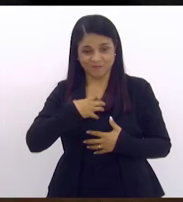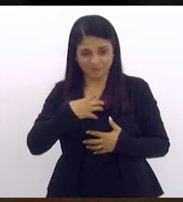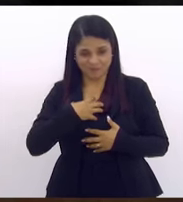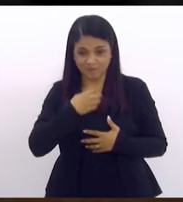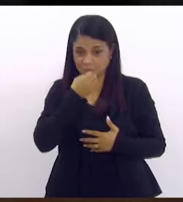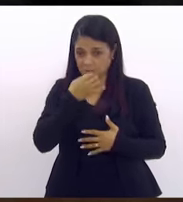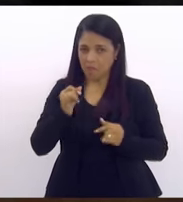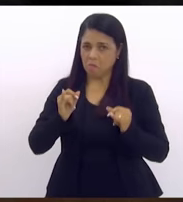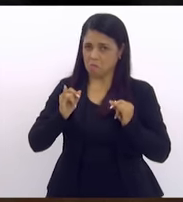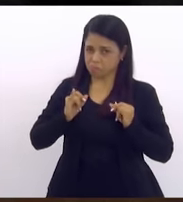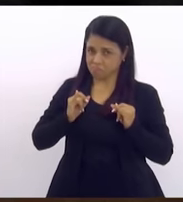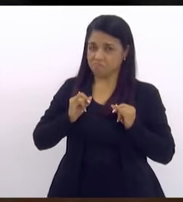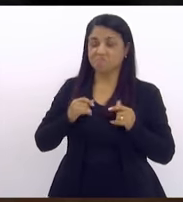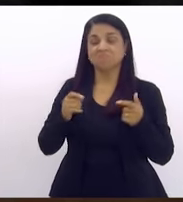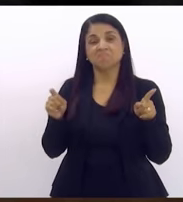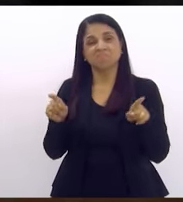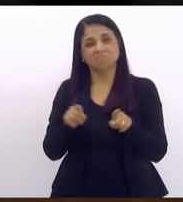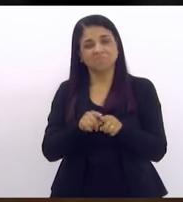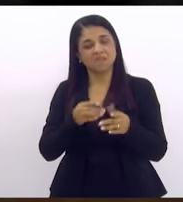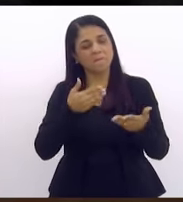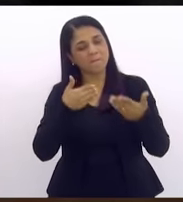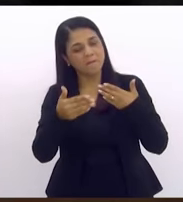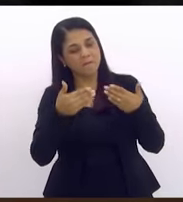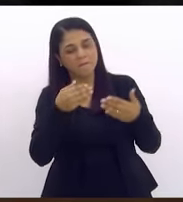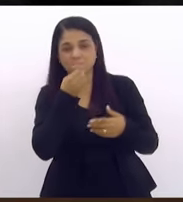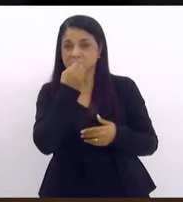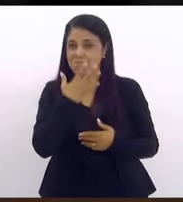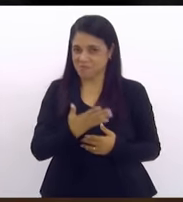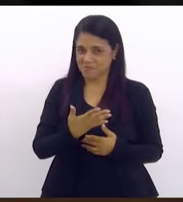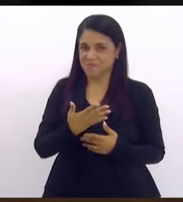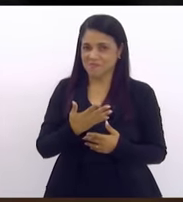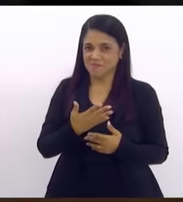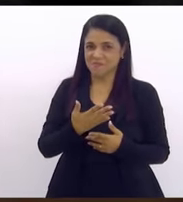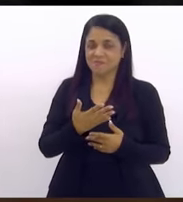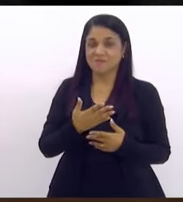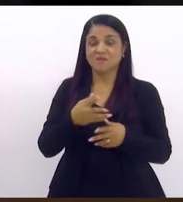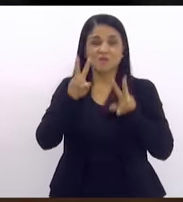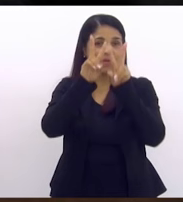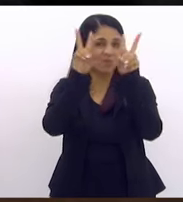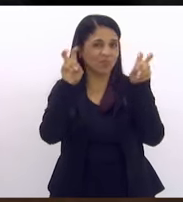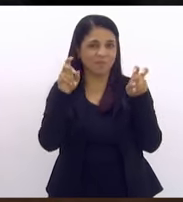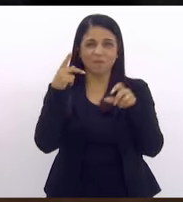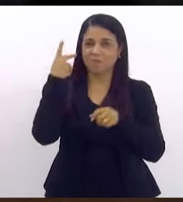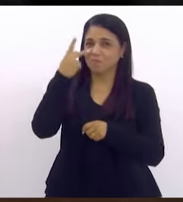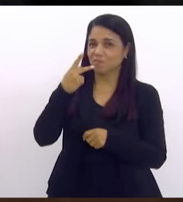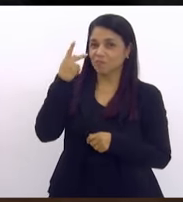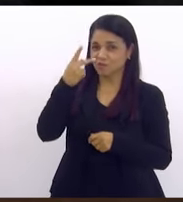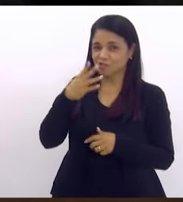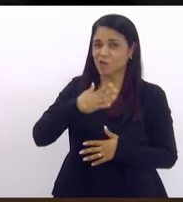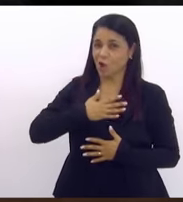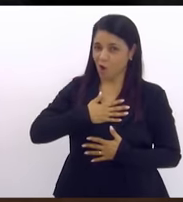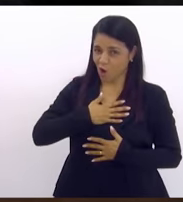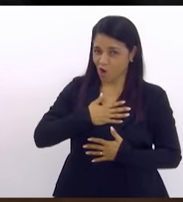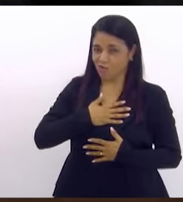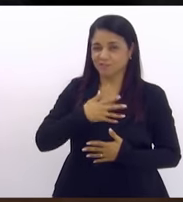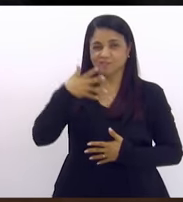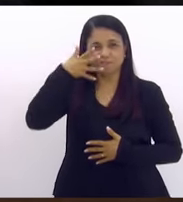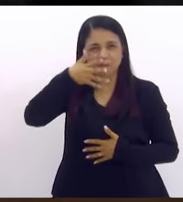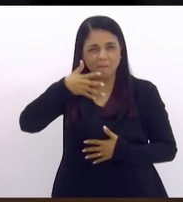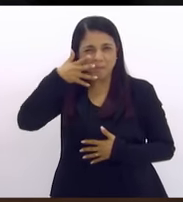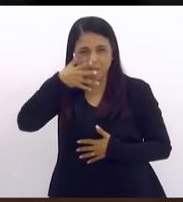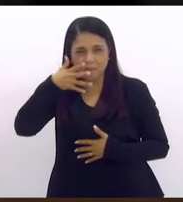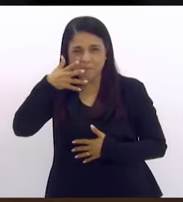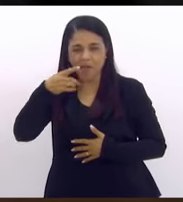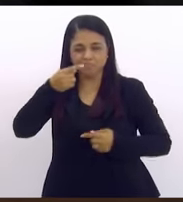confortável a Boa prosa é garantida seja quando teme a política sobre o qual gosta de falar e discute com